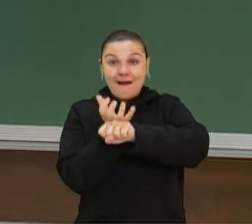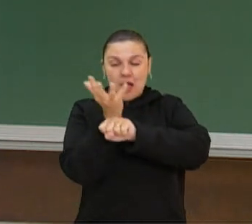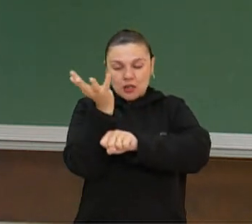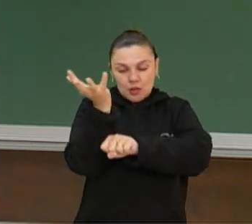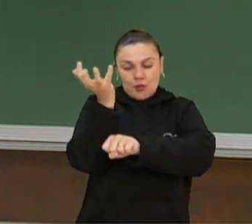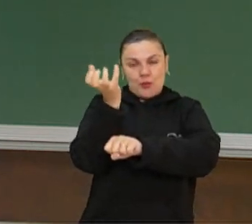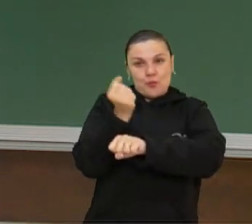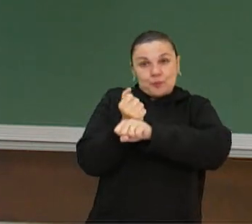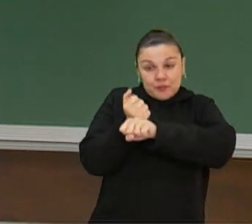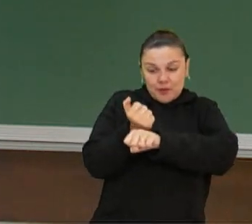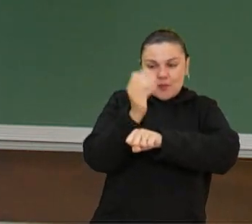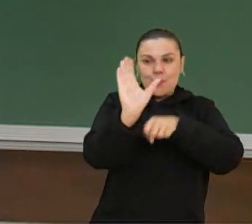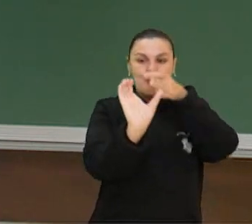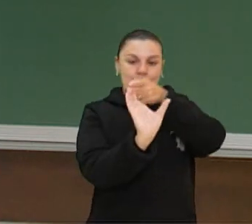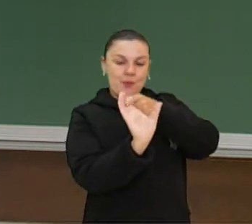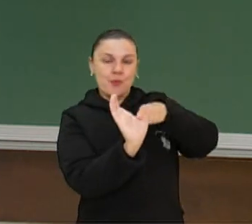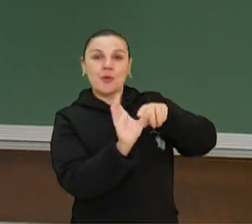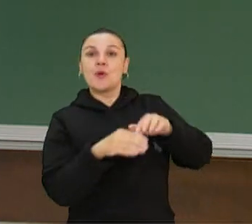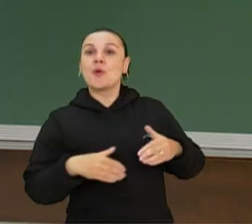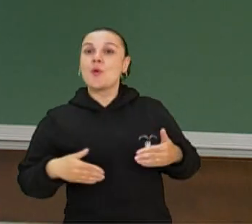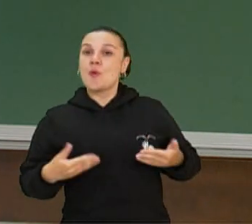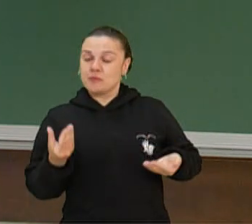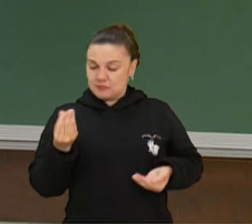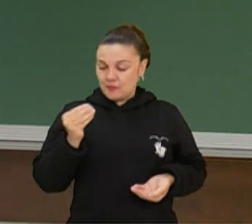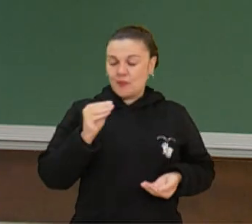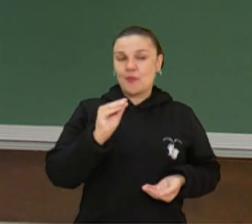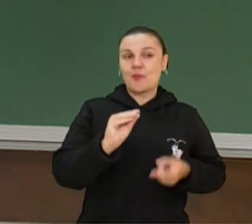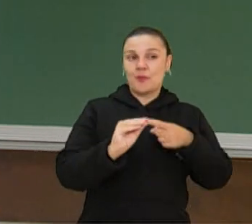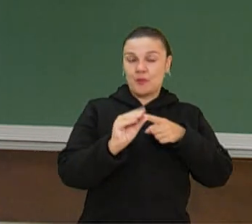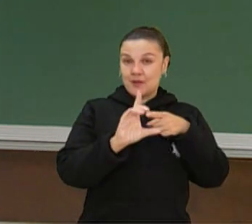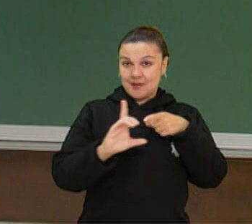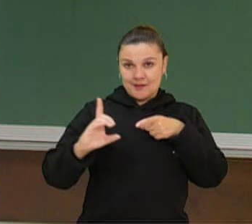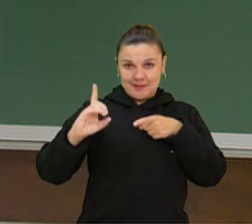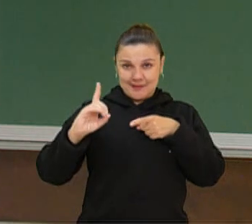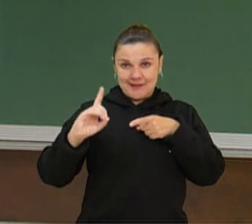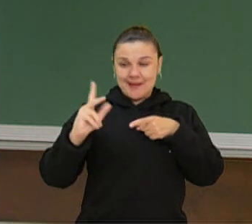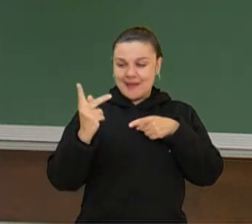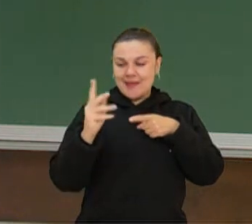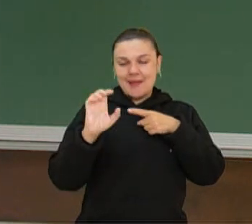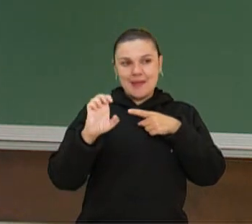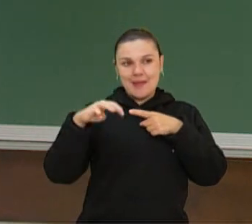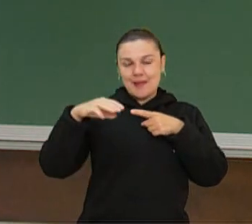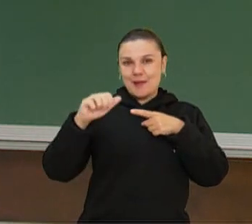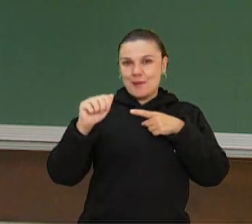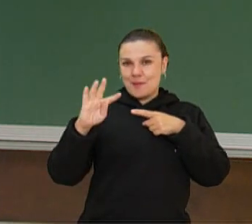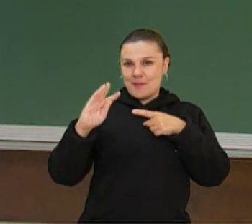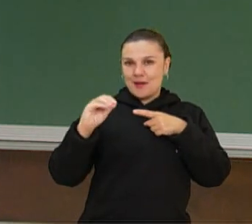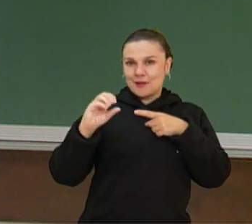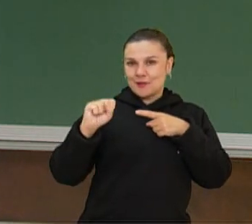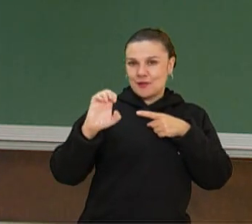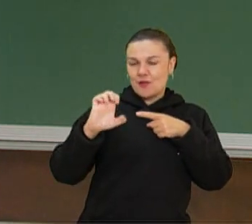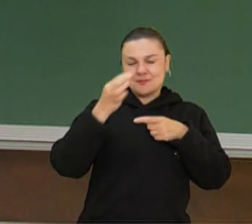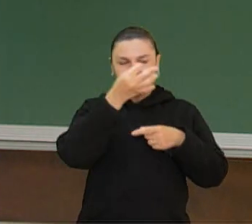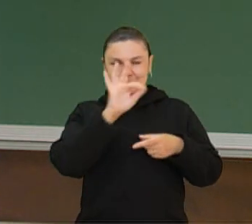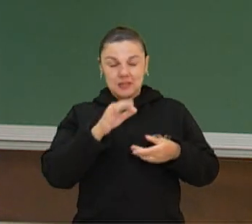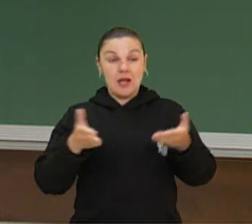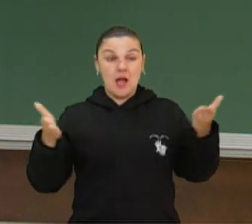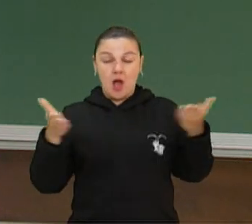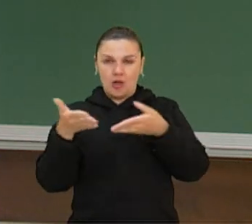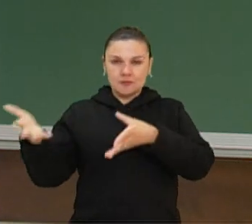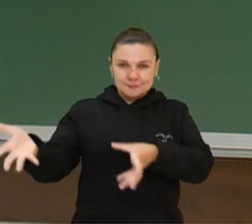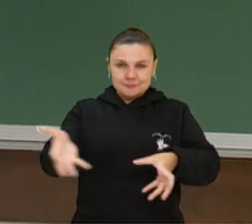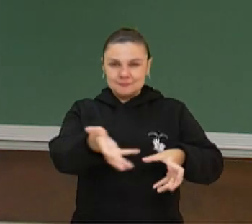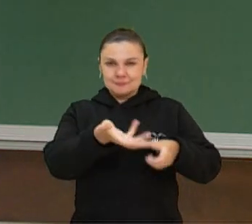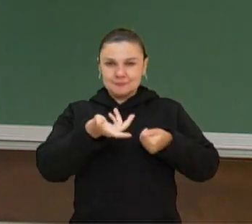os capilares sanguíneos e os alvéolos. Quem assinalou a alternativa D, hematose, acertou. E agora a gente vai fazer uma